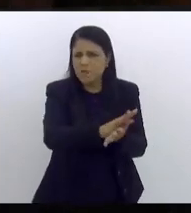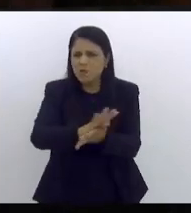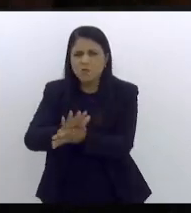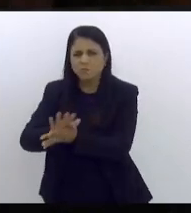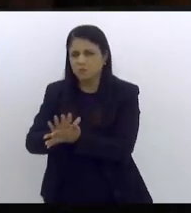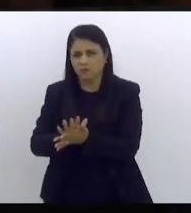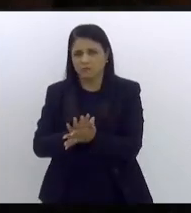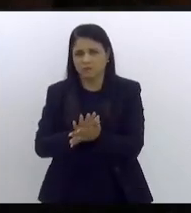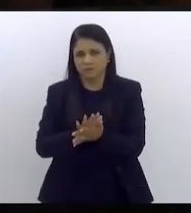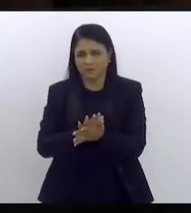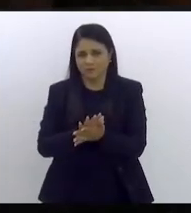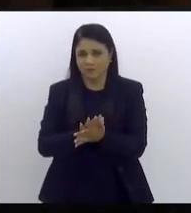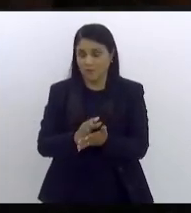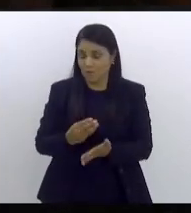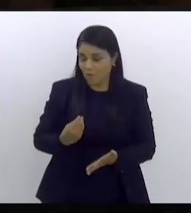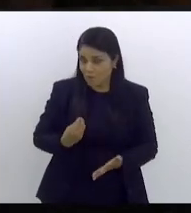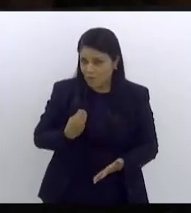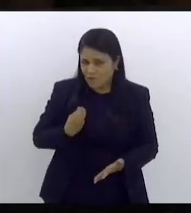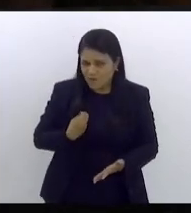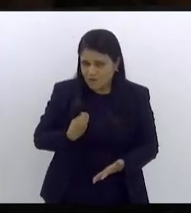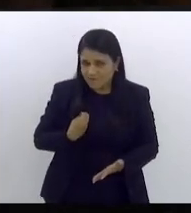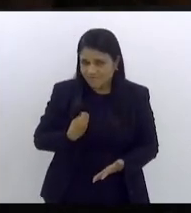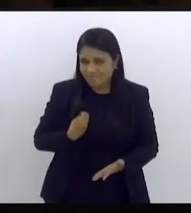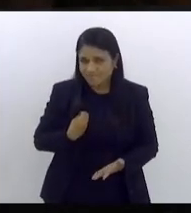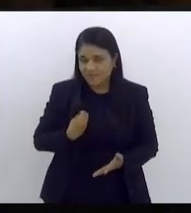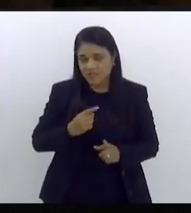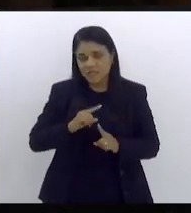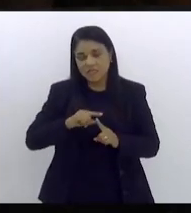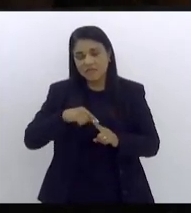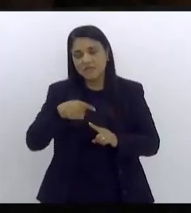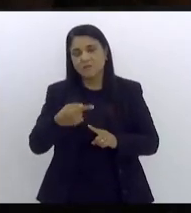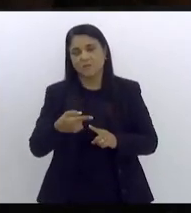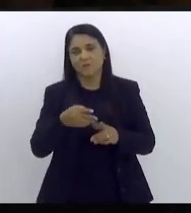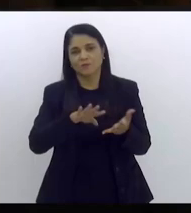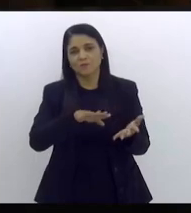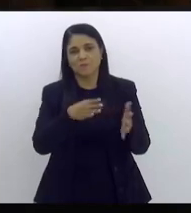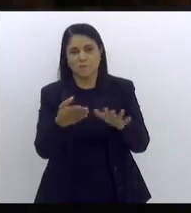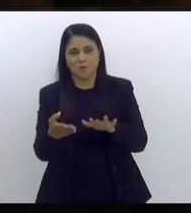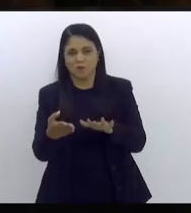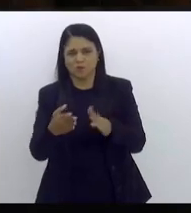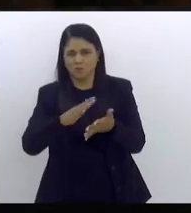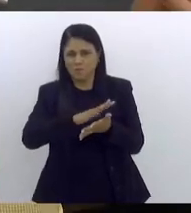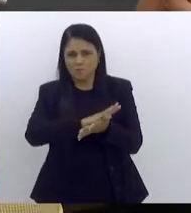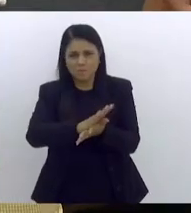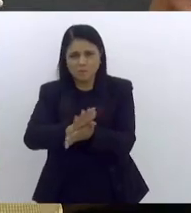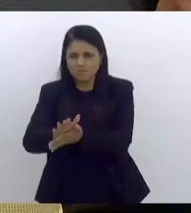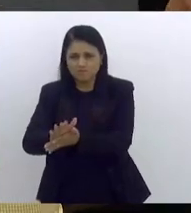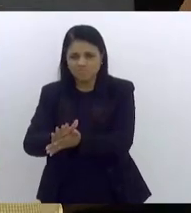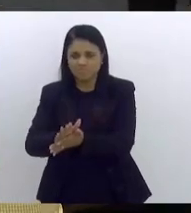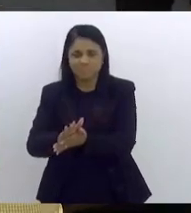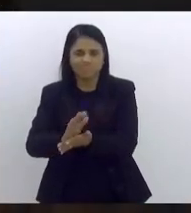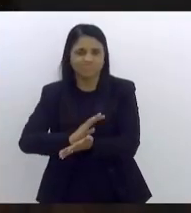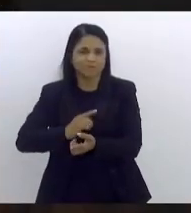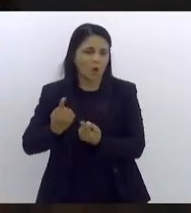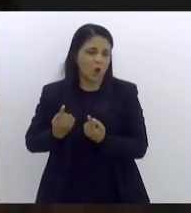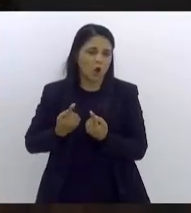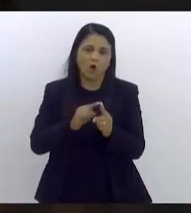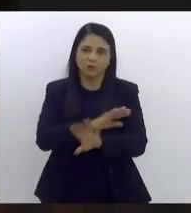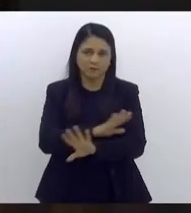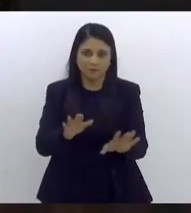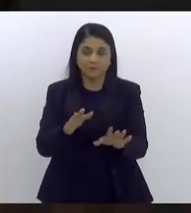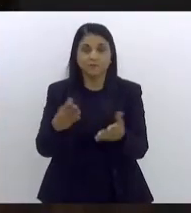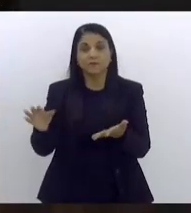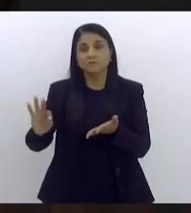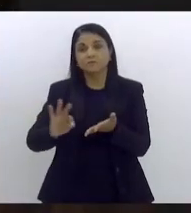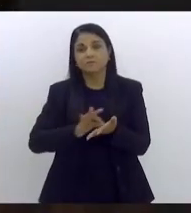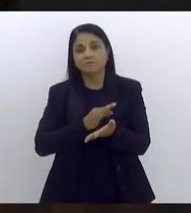vida, nem tampouco após a morte. Muito obrigado, presidente. Próximo orador é o nobre